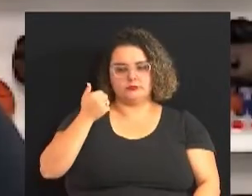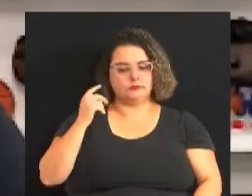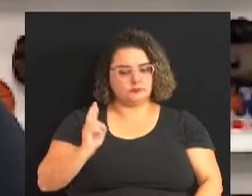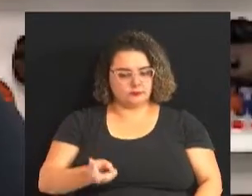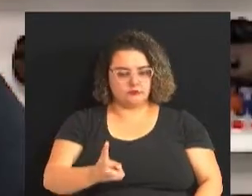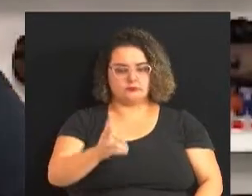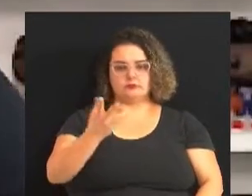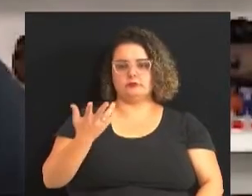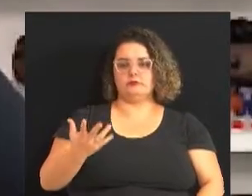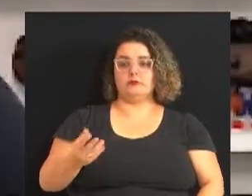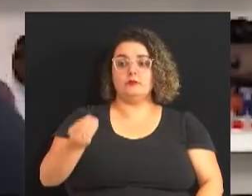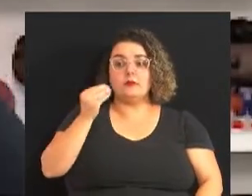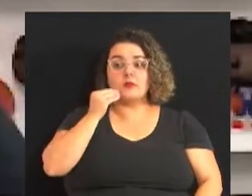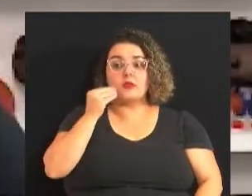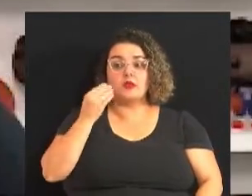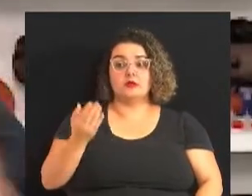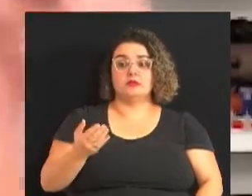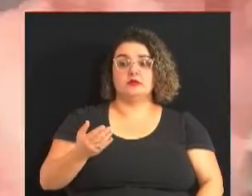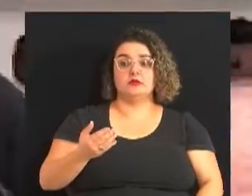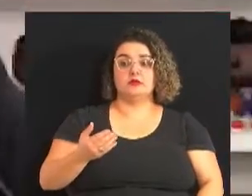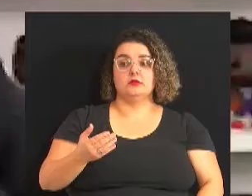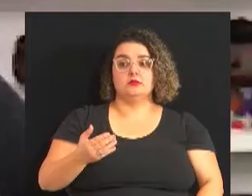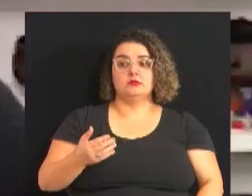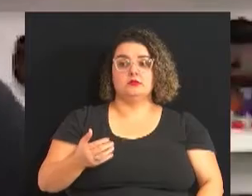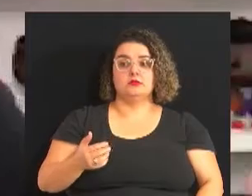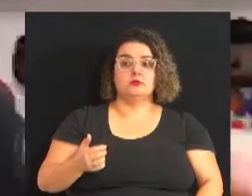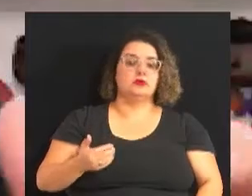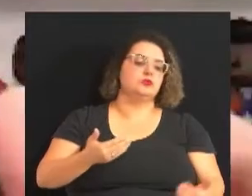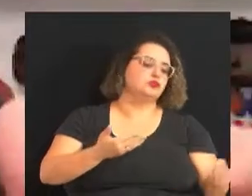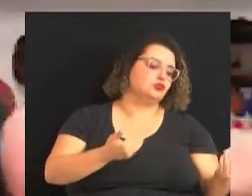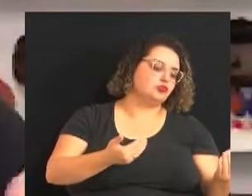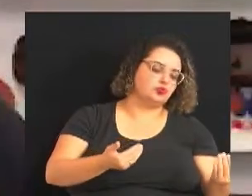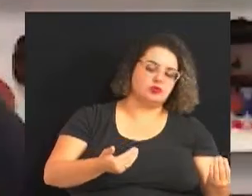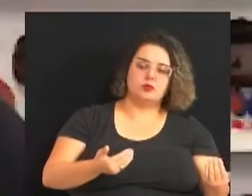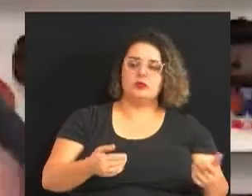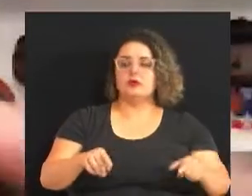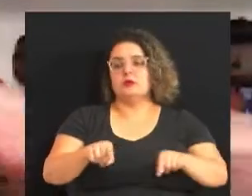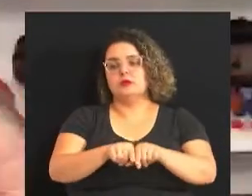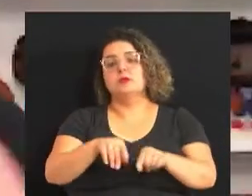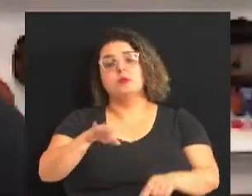de tentar tirar os jogadores jovens e os mais